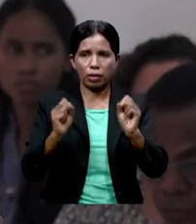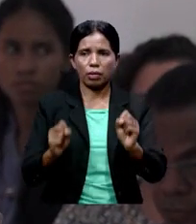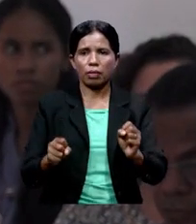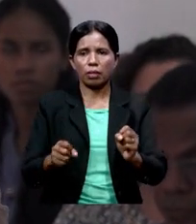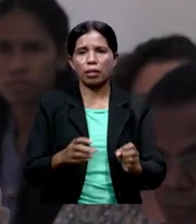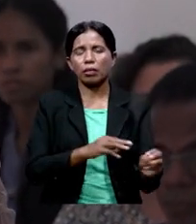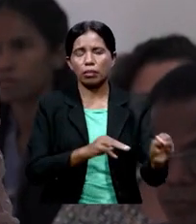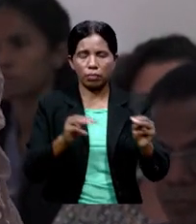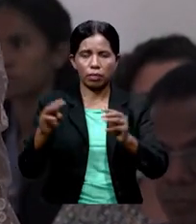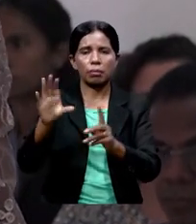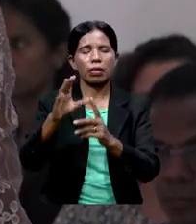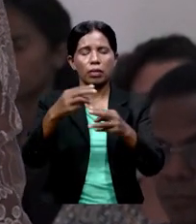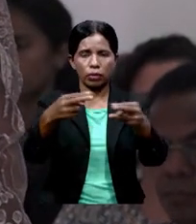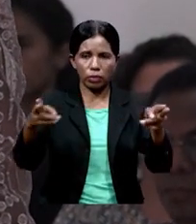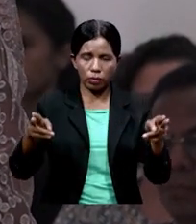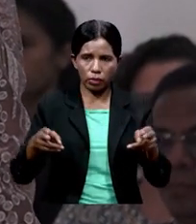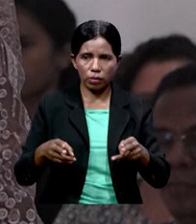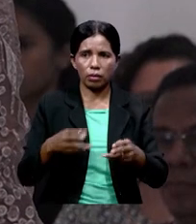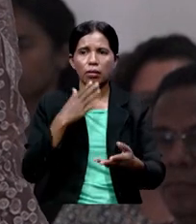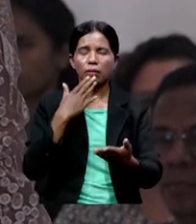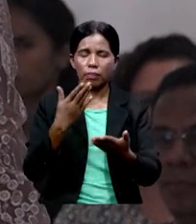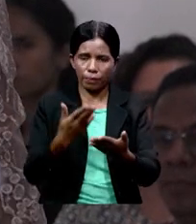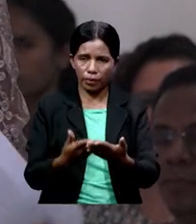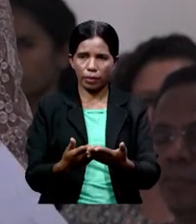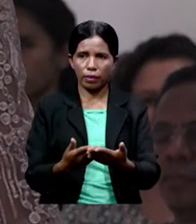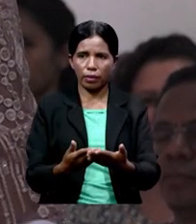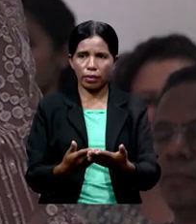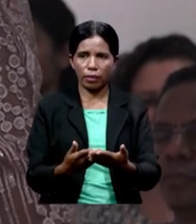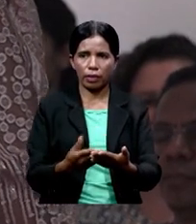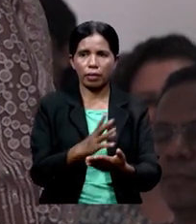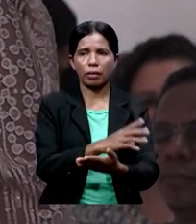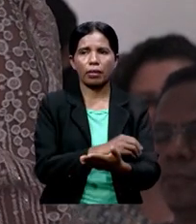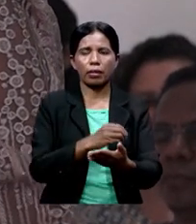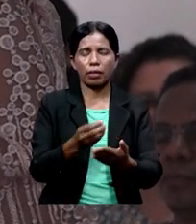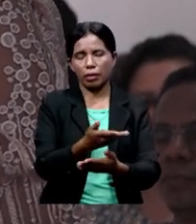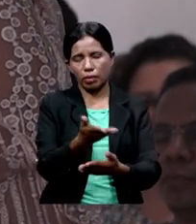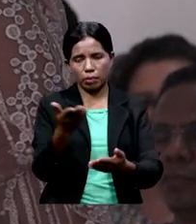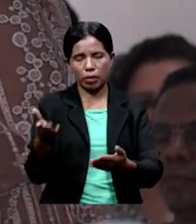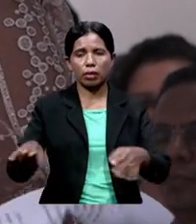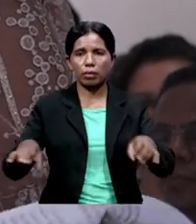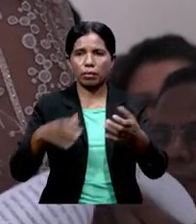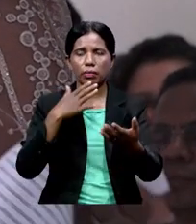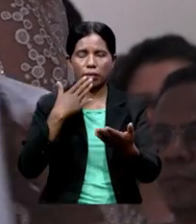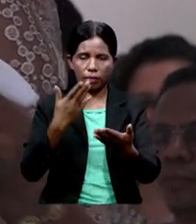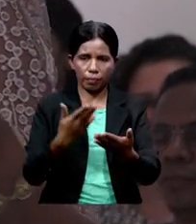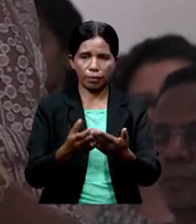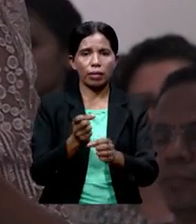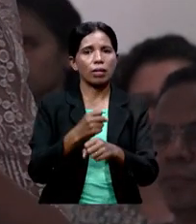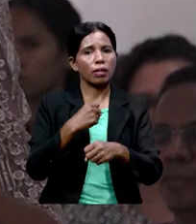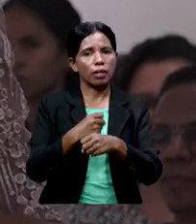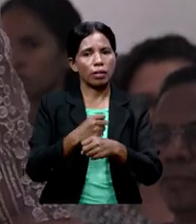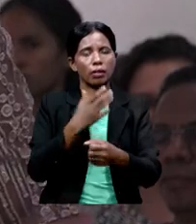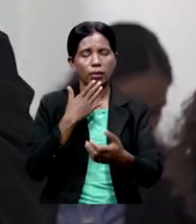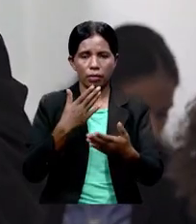que está no bom caminho e impedir o seu progresso, fazendo com que